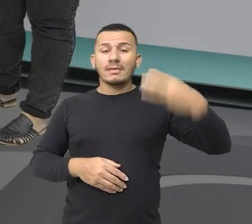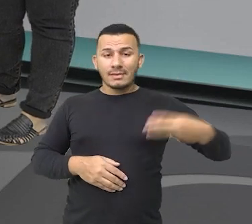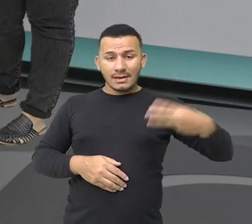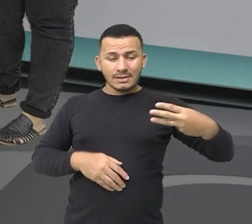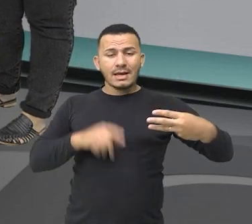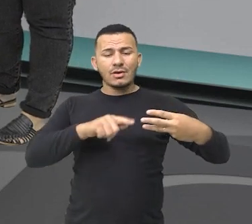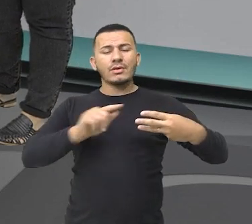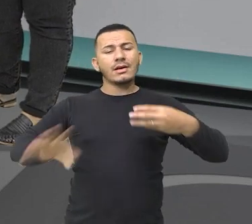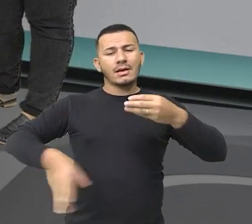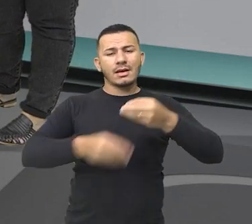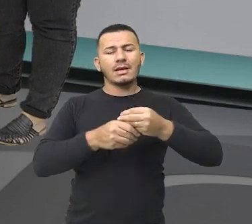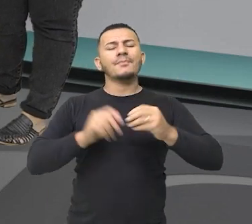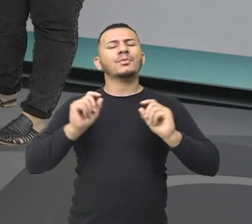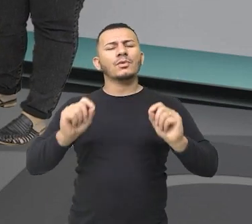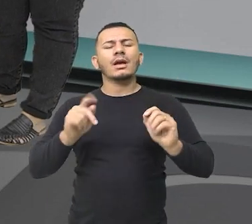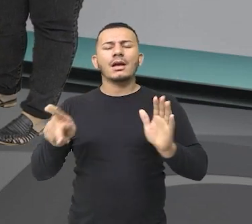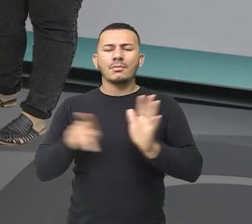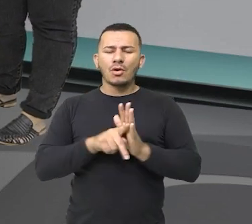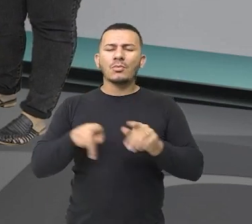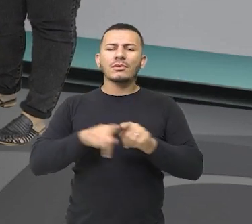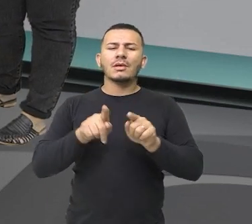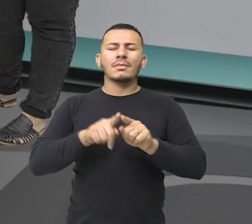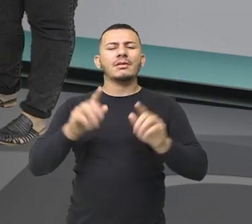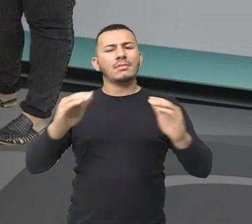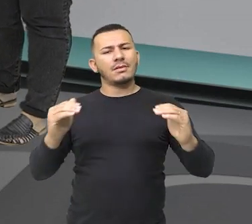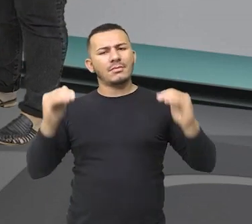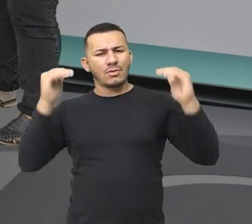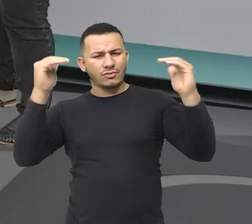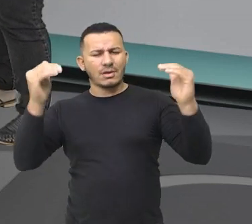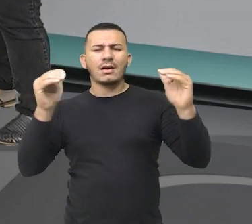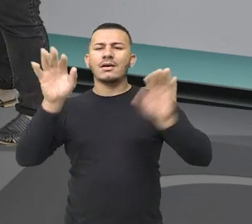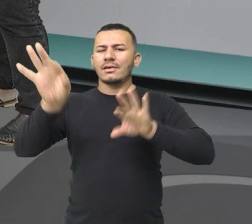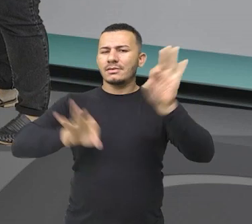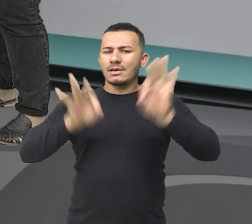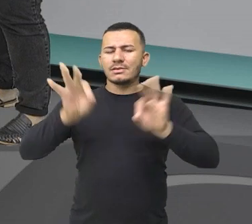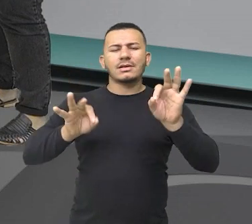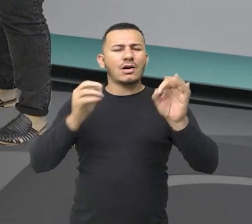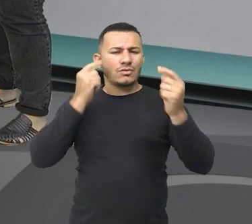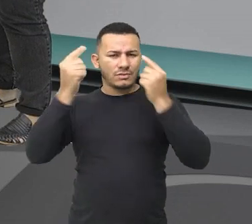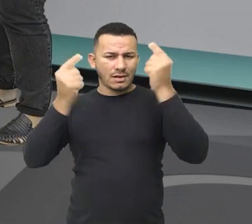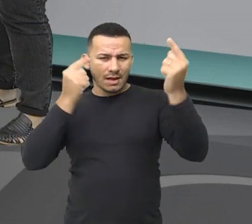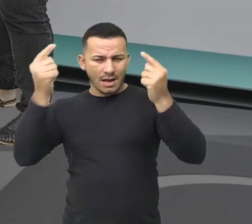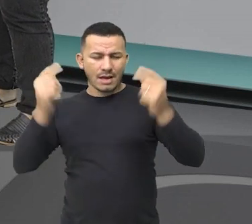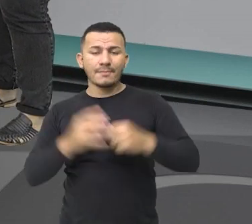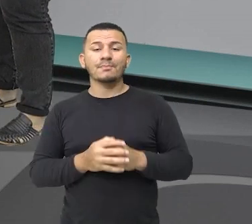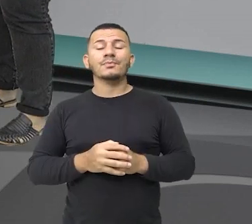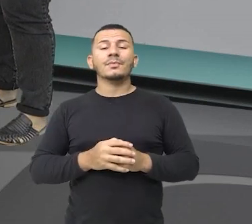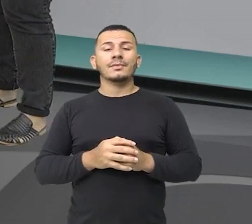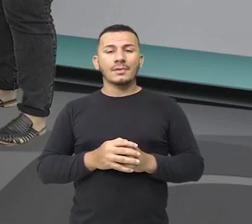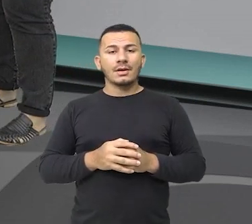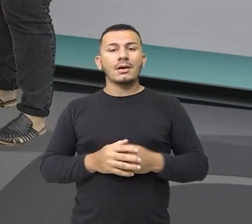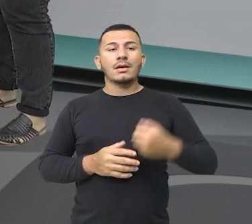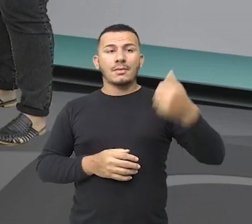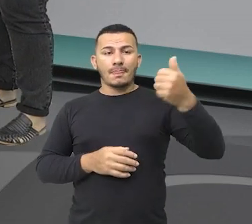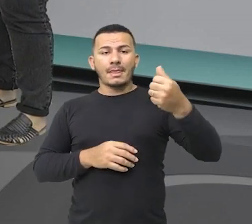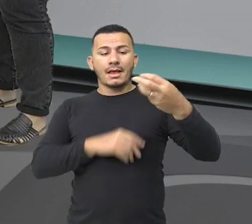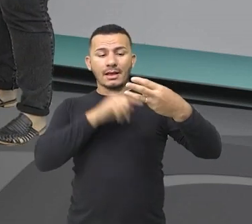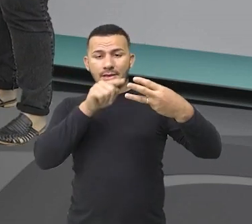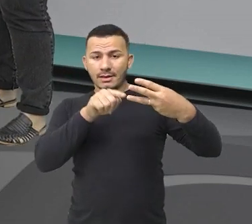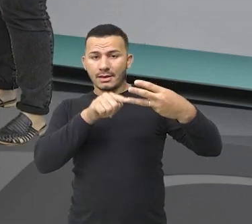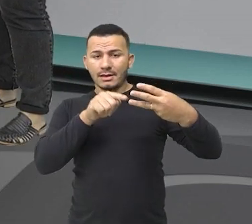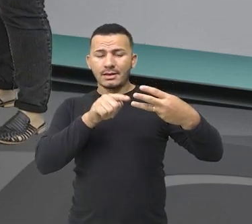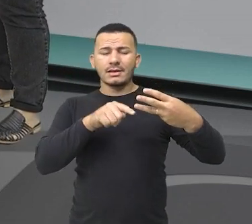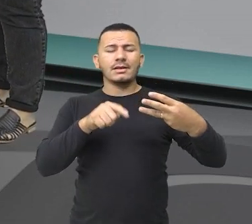para indicar hierarquização ou organização de ideias. Depois, dentro dessa terceira ideia, a gente